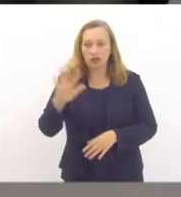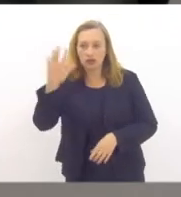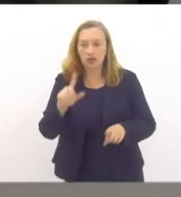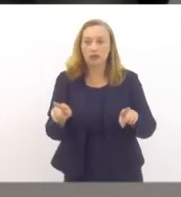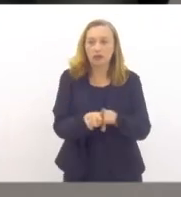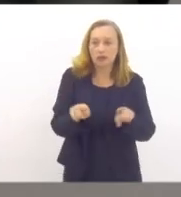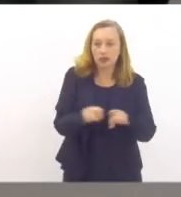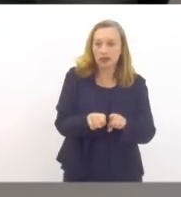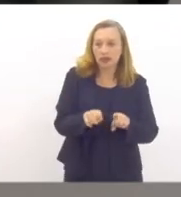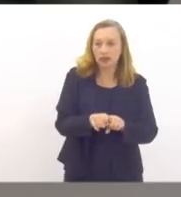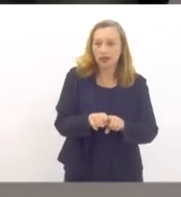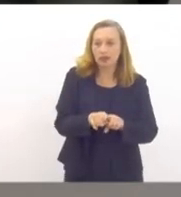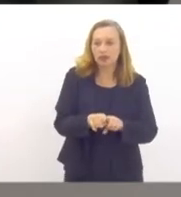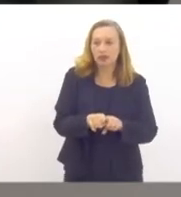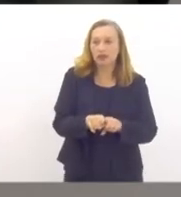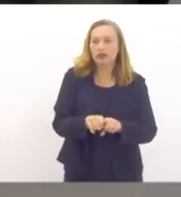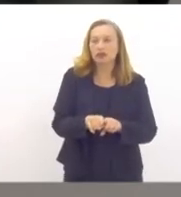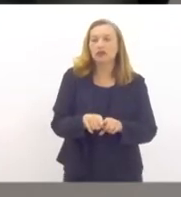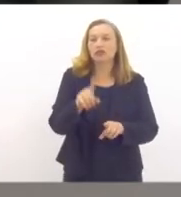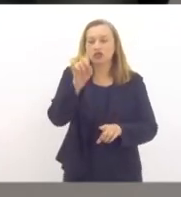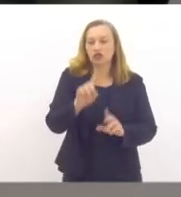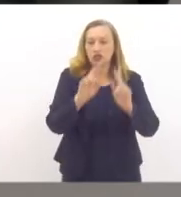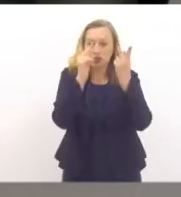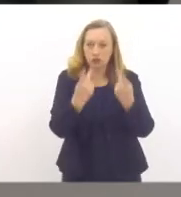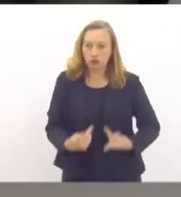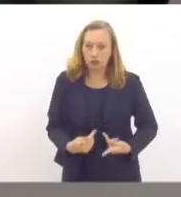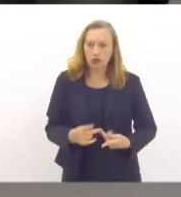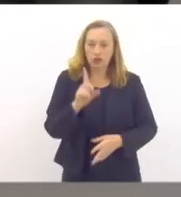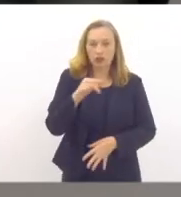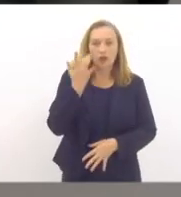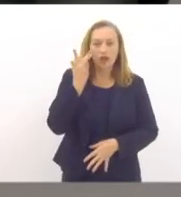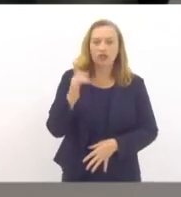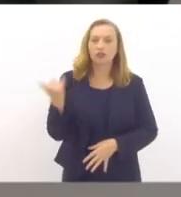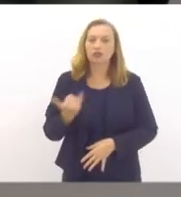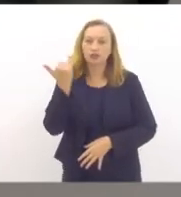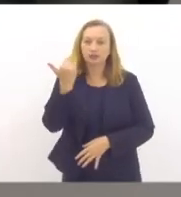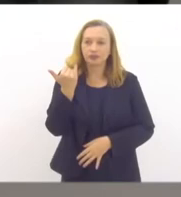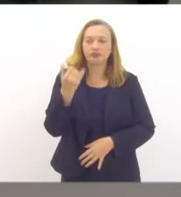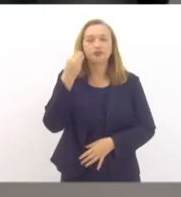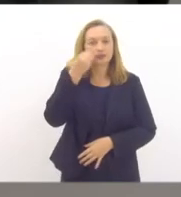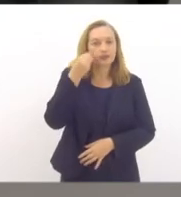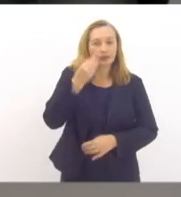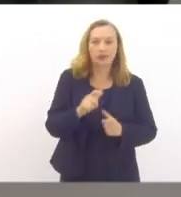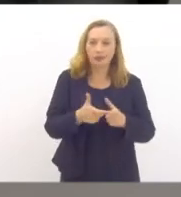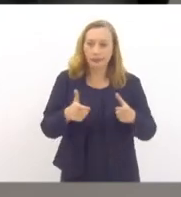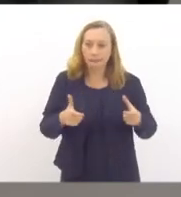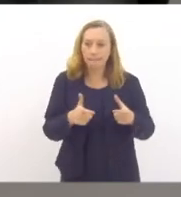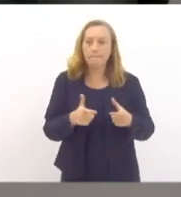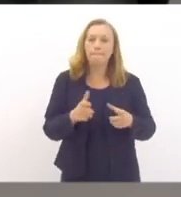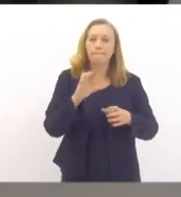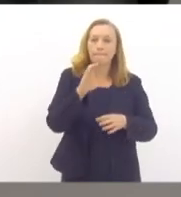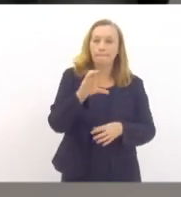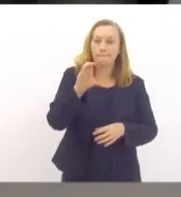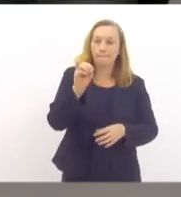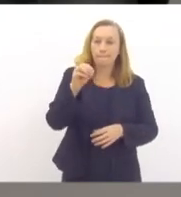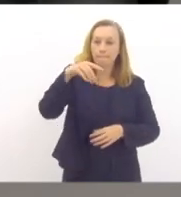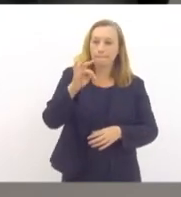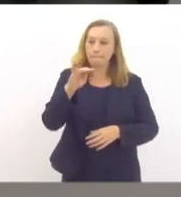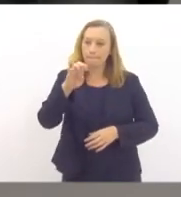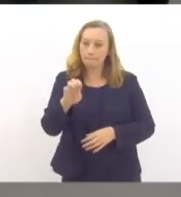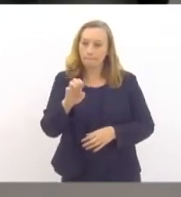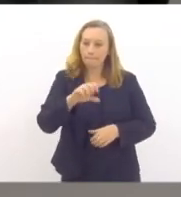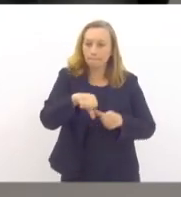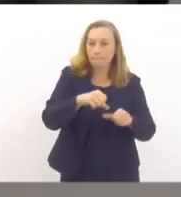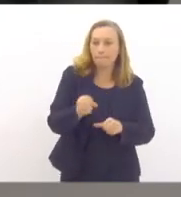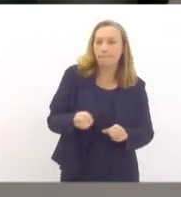Sistema Interamericano de Direitos Humanos, e que acho importantíssimo. Uma grande experiência no comitê. O comitê vai ser